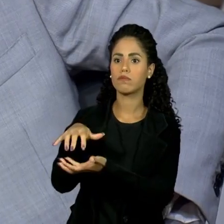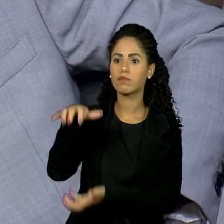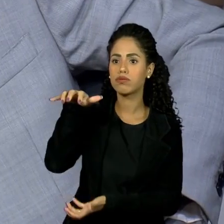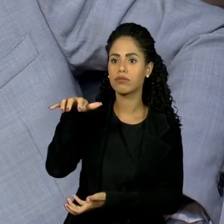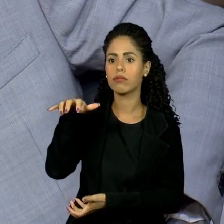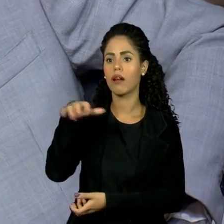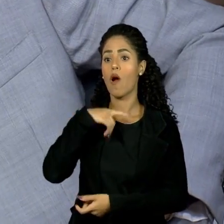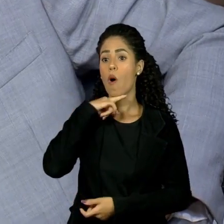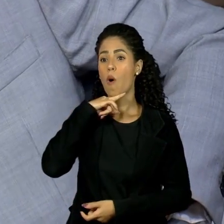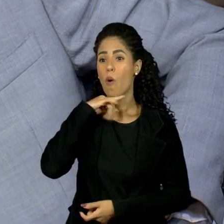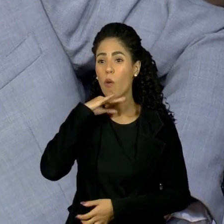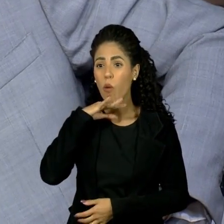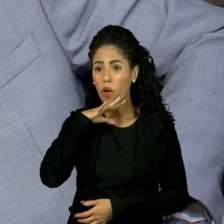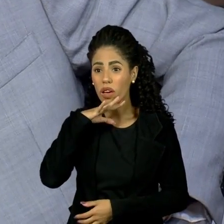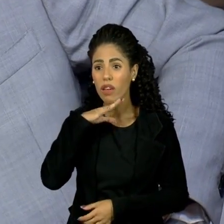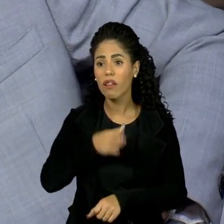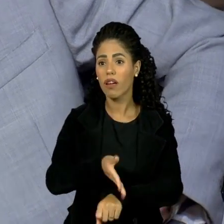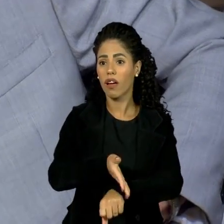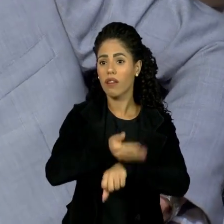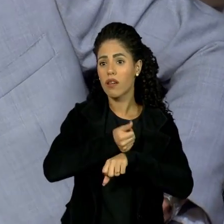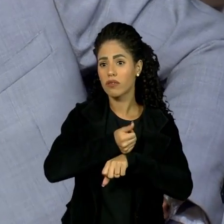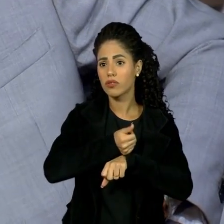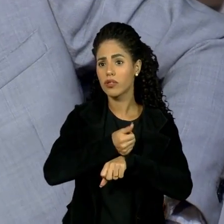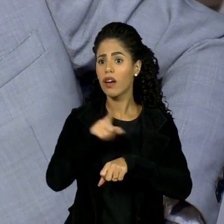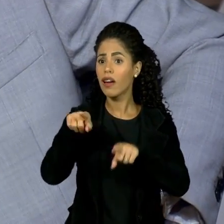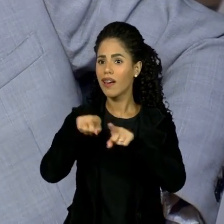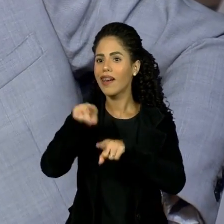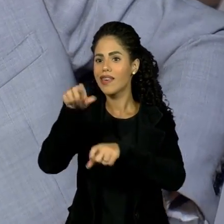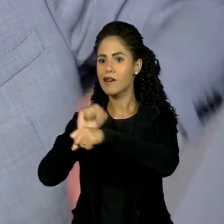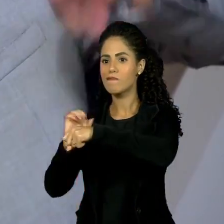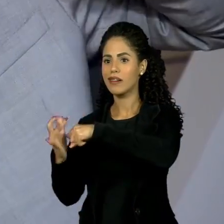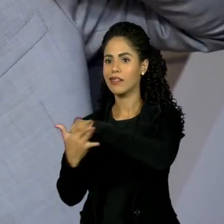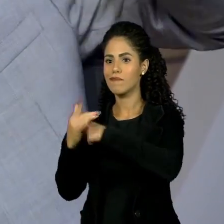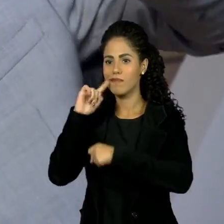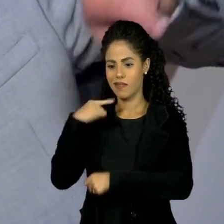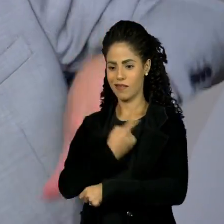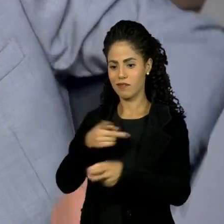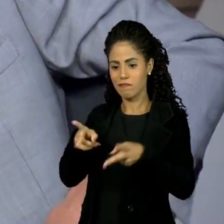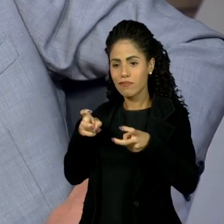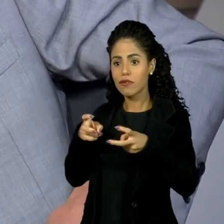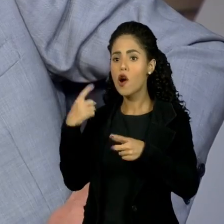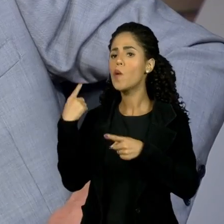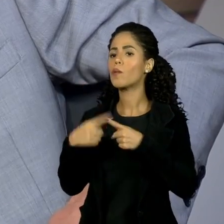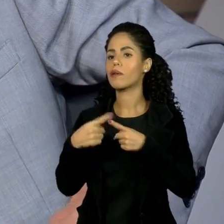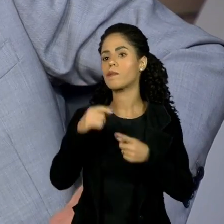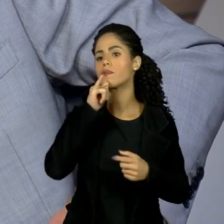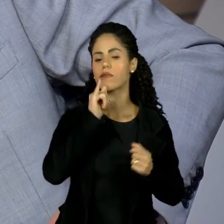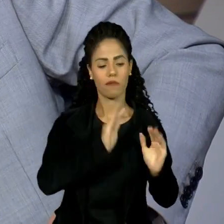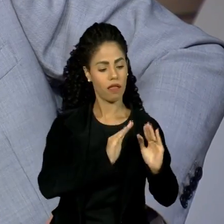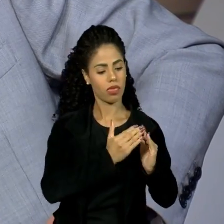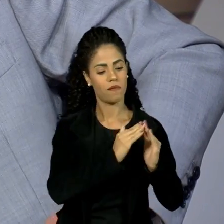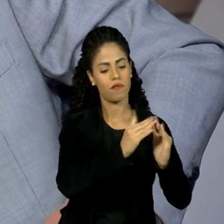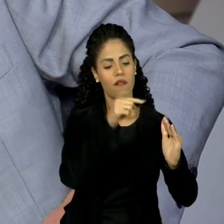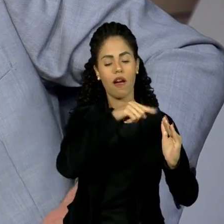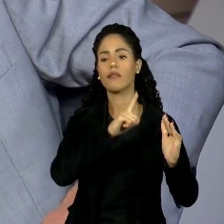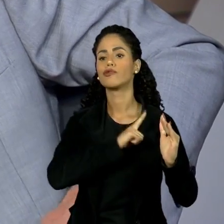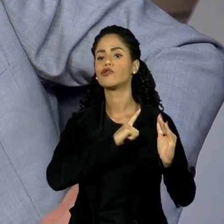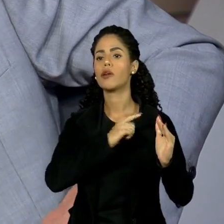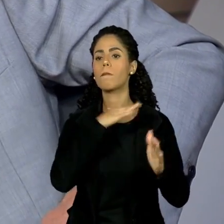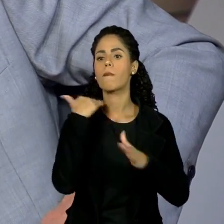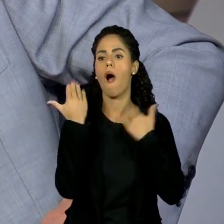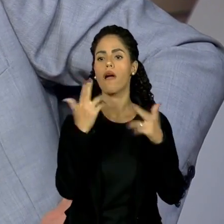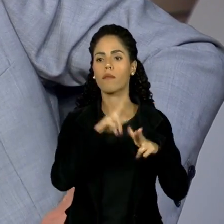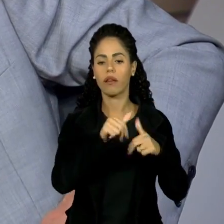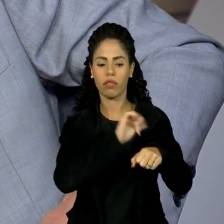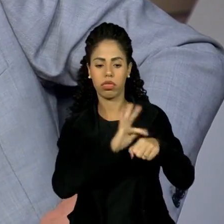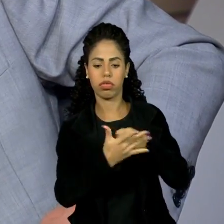mal e precocemente. E a pandemia mostrou isso. Porque numa favela, você tinha chance de morrer pelo